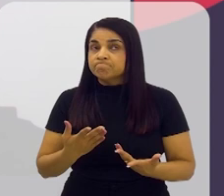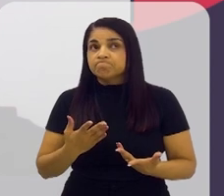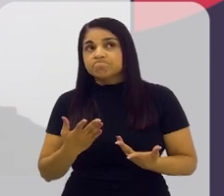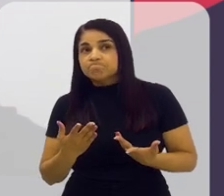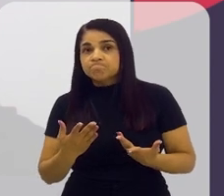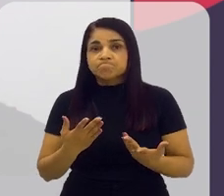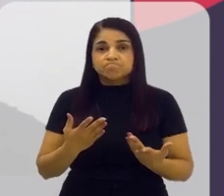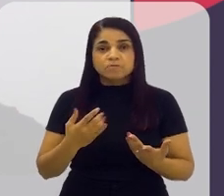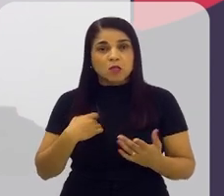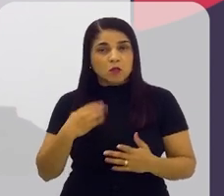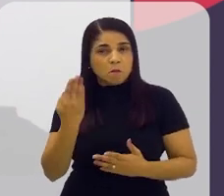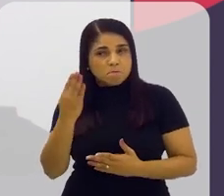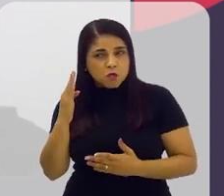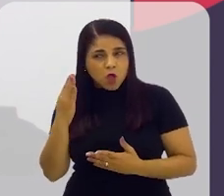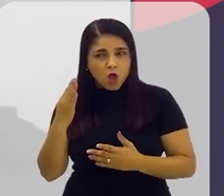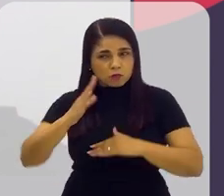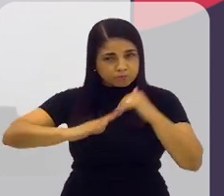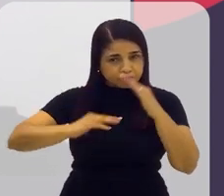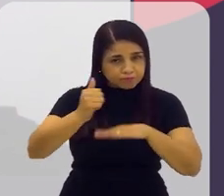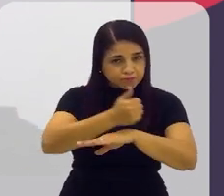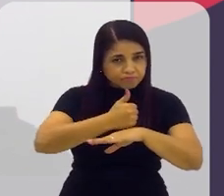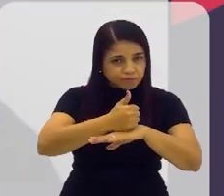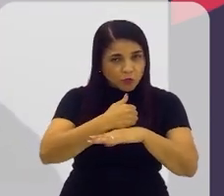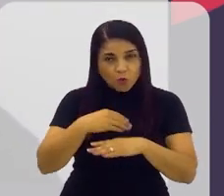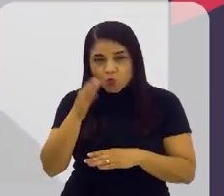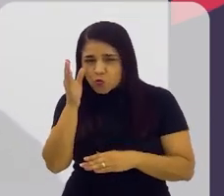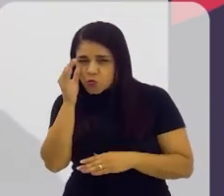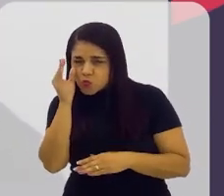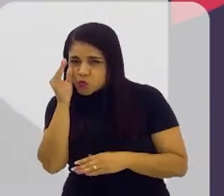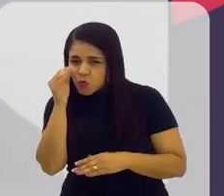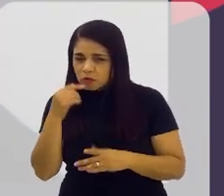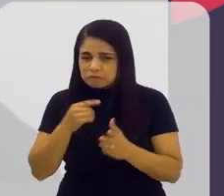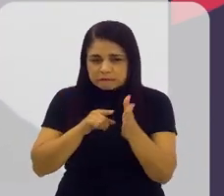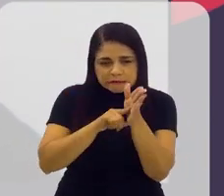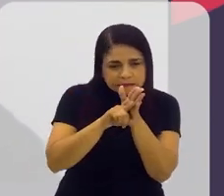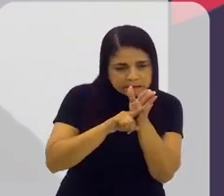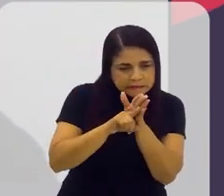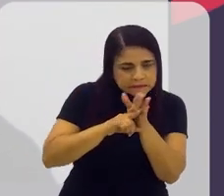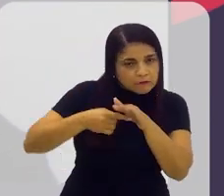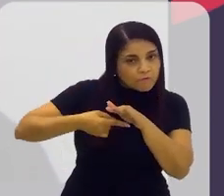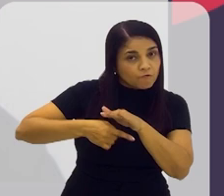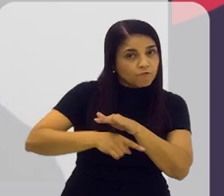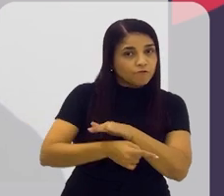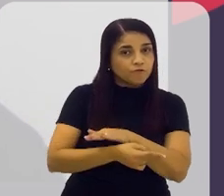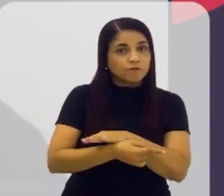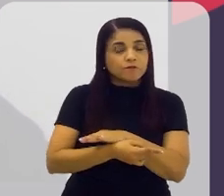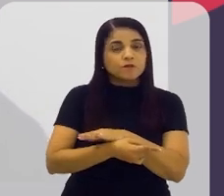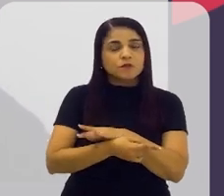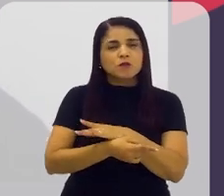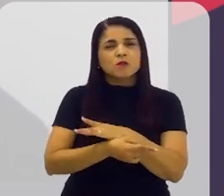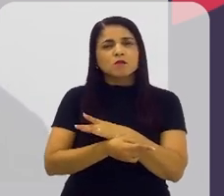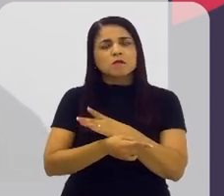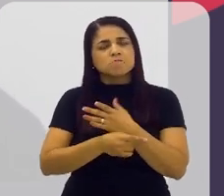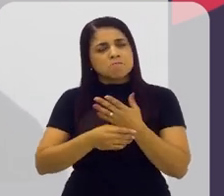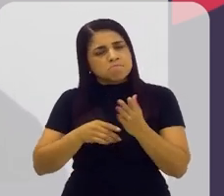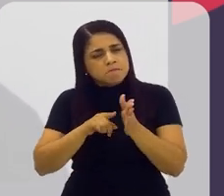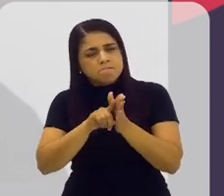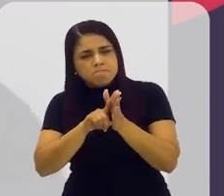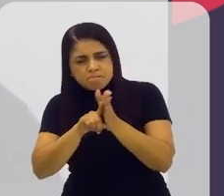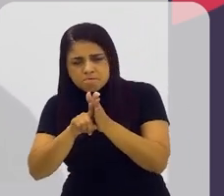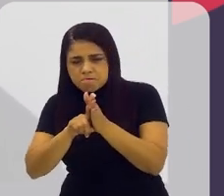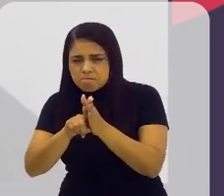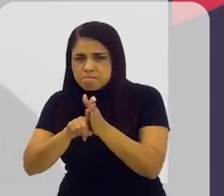assim, nós, como biólogos, somos curiosos, né, por natureza, a gente começou a investigar mais. Aí, depois de algum